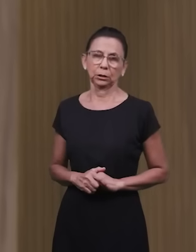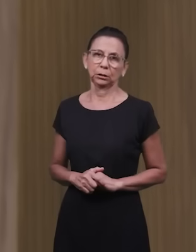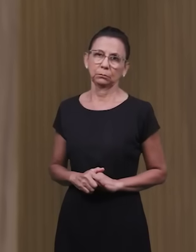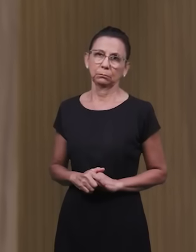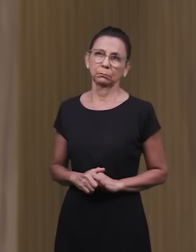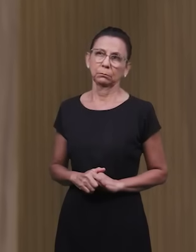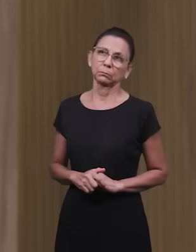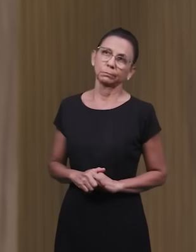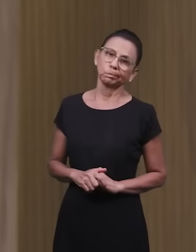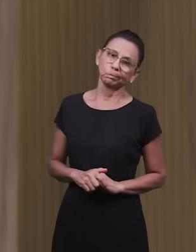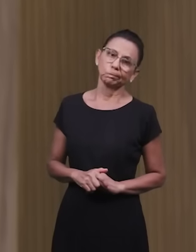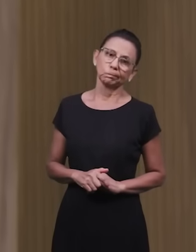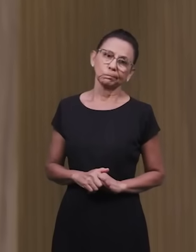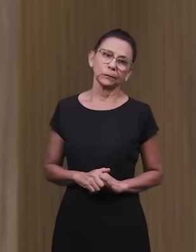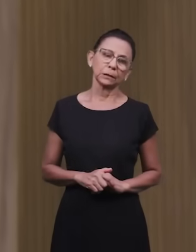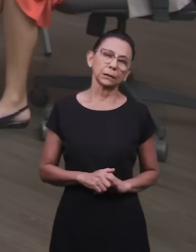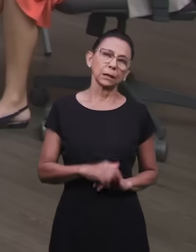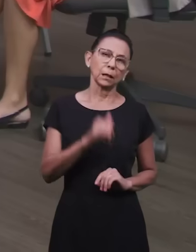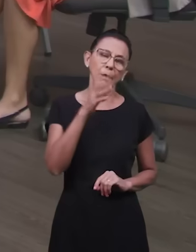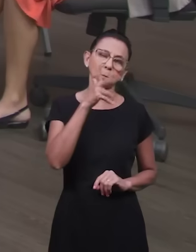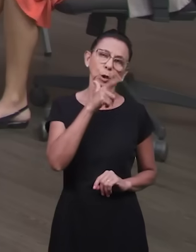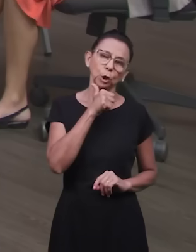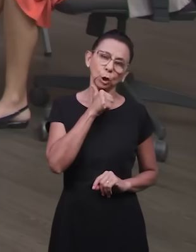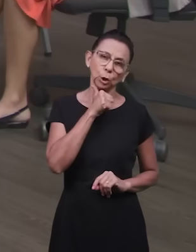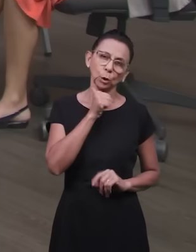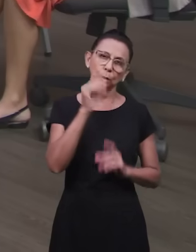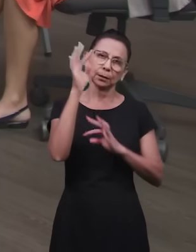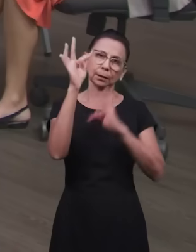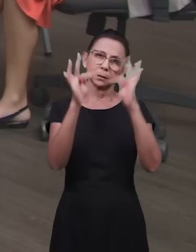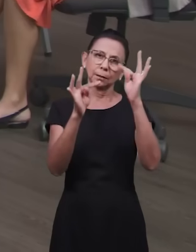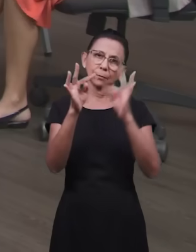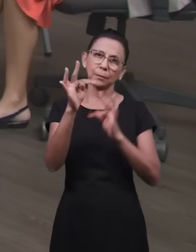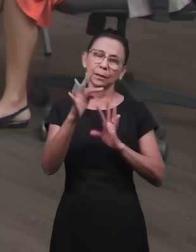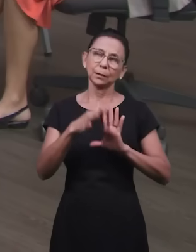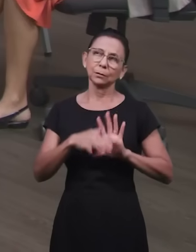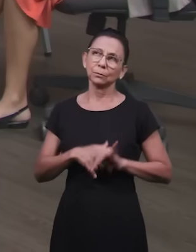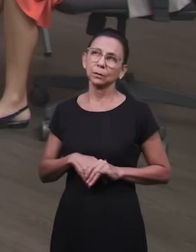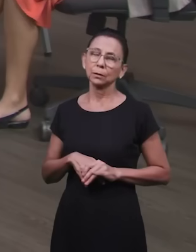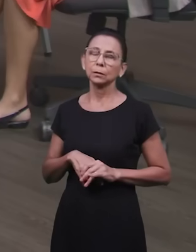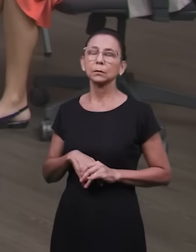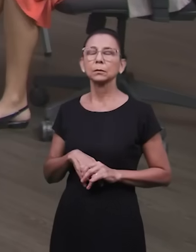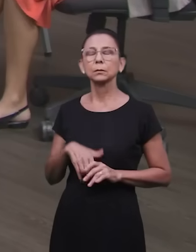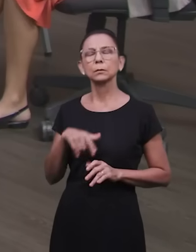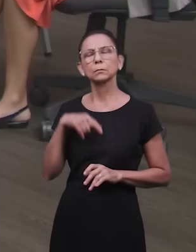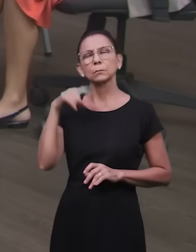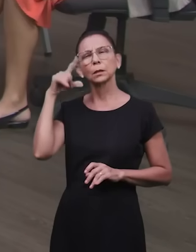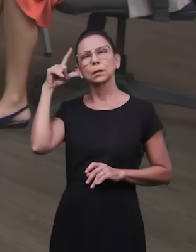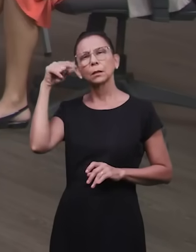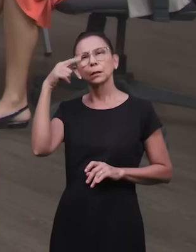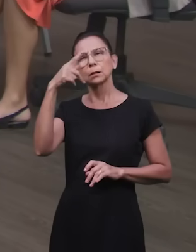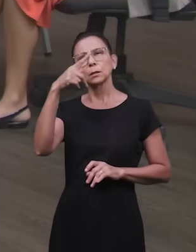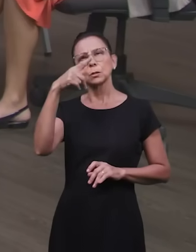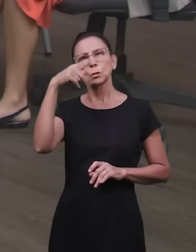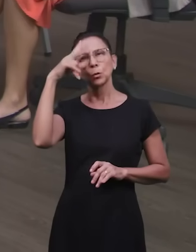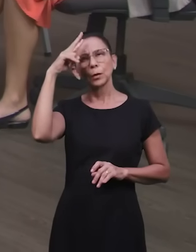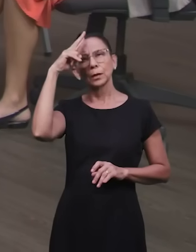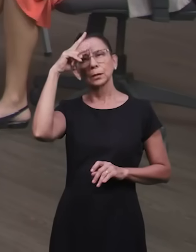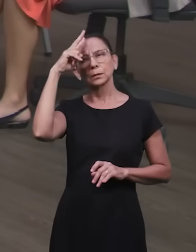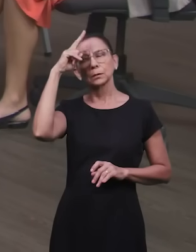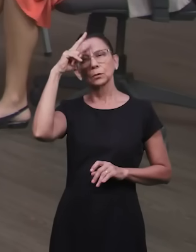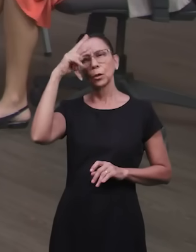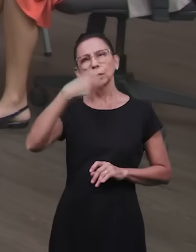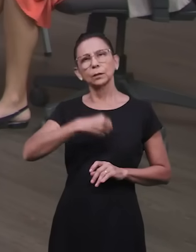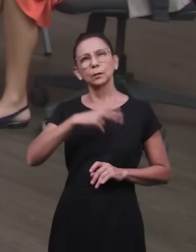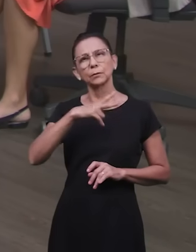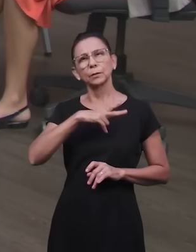de cuidado, ela teve uma história, ela teve sentido em você, na sua história. O que